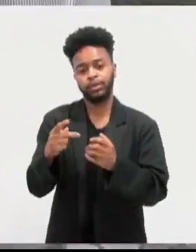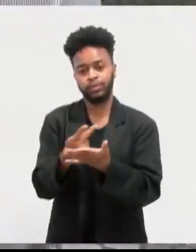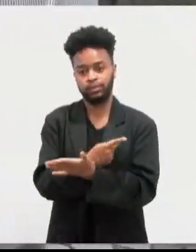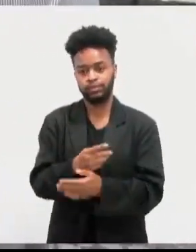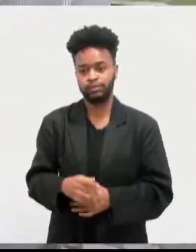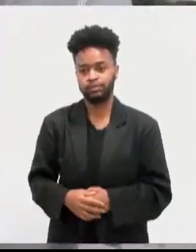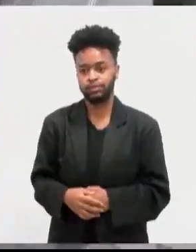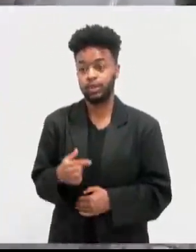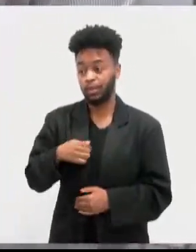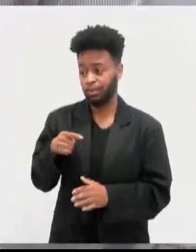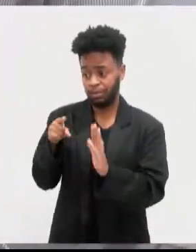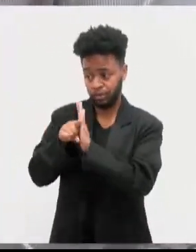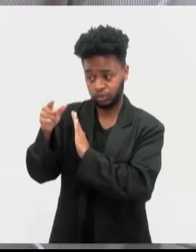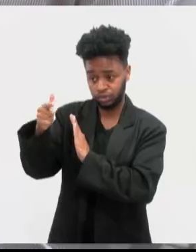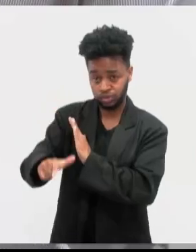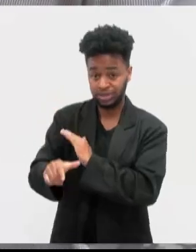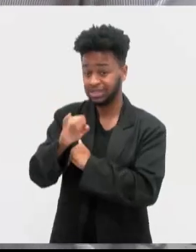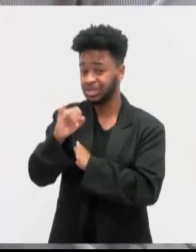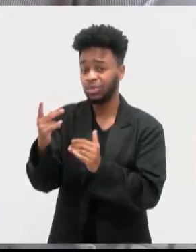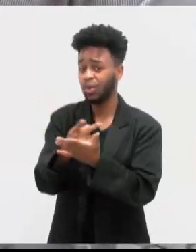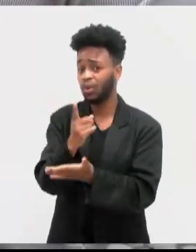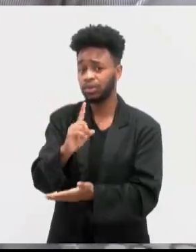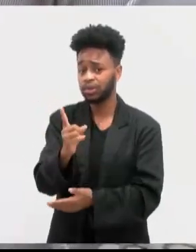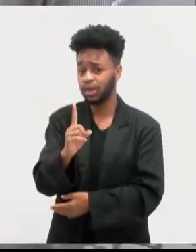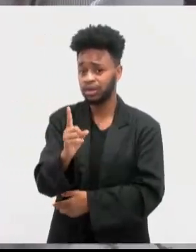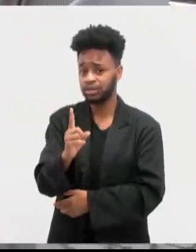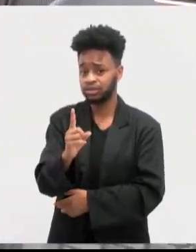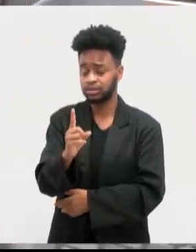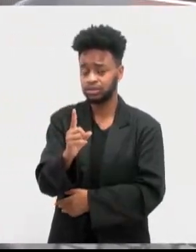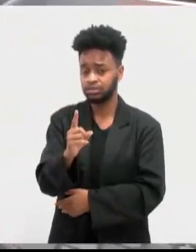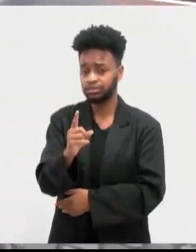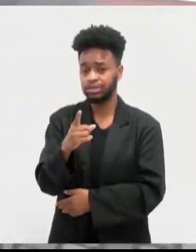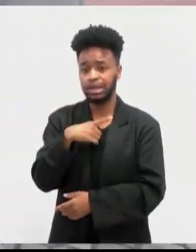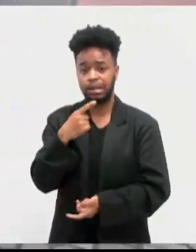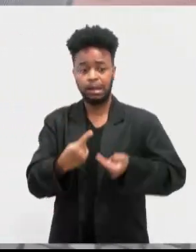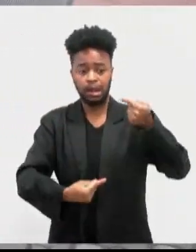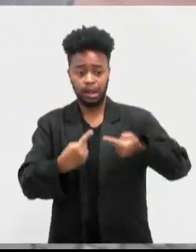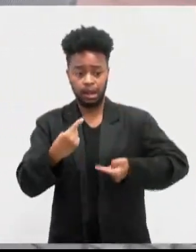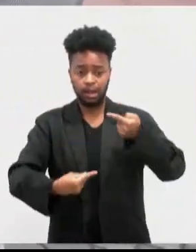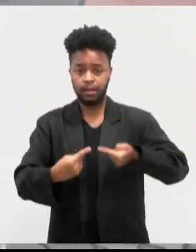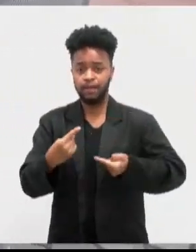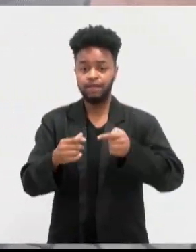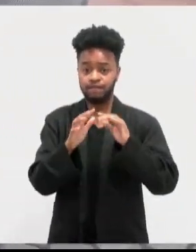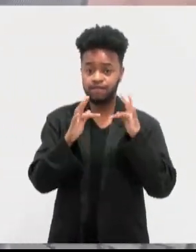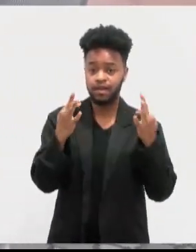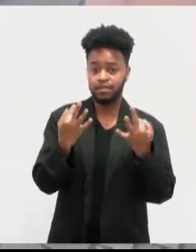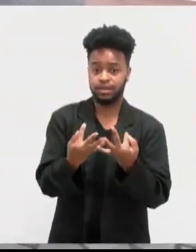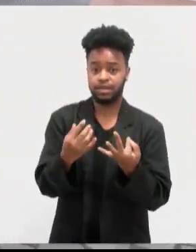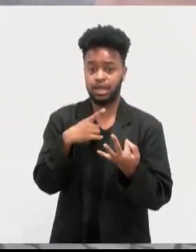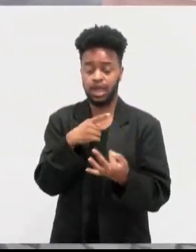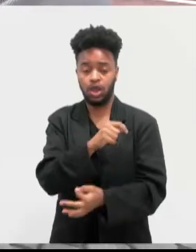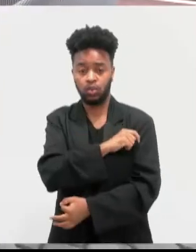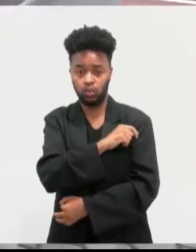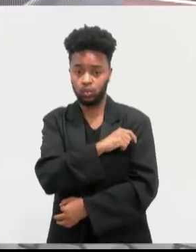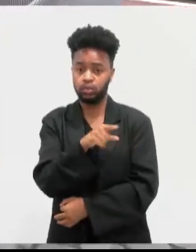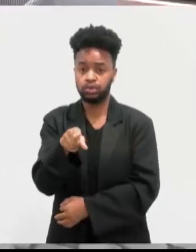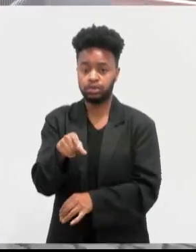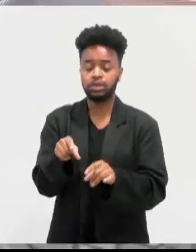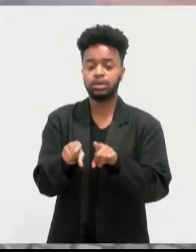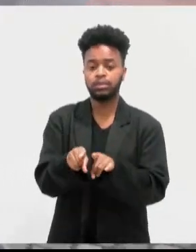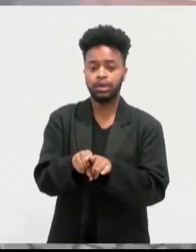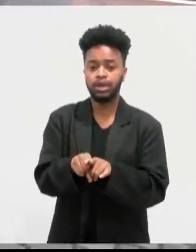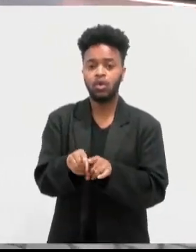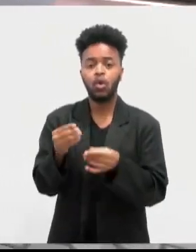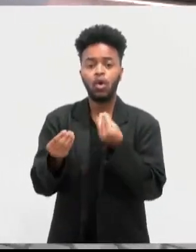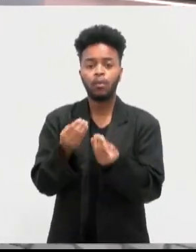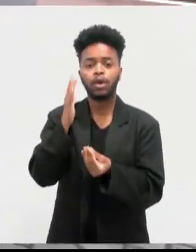na pergunta. Esse bom senso vai que não acontece. Aí fica aquele embate. Pai, o aluno está ali no meio nessa guerra entre pai e a escola para tentar